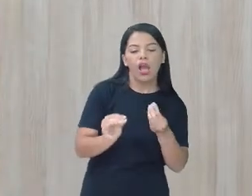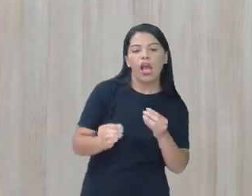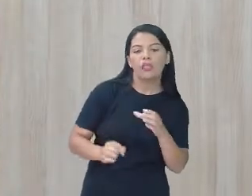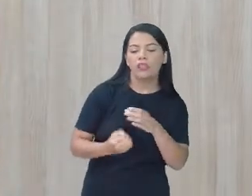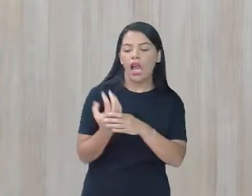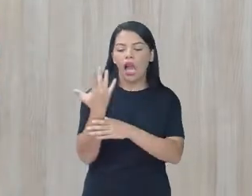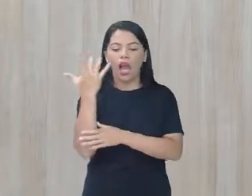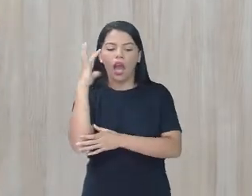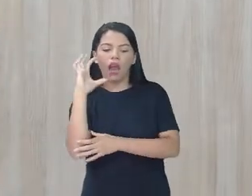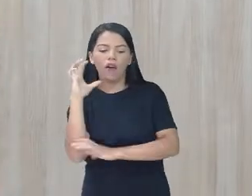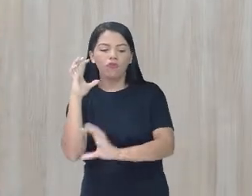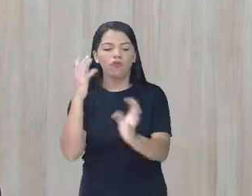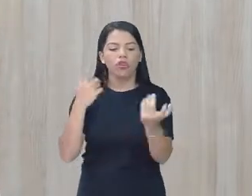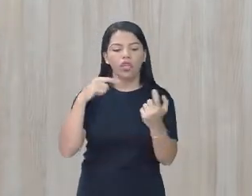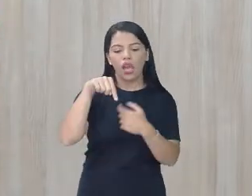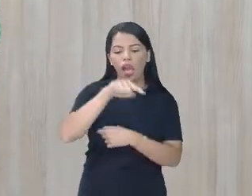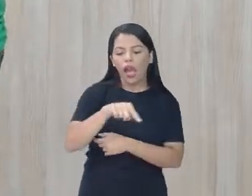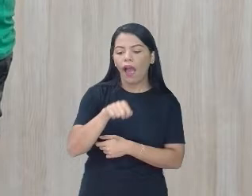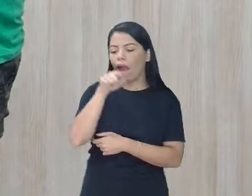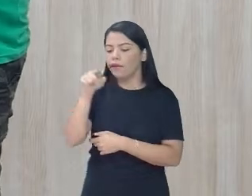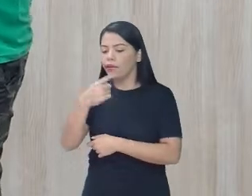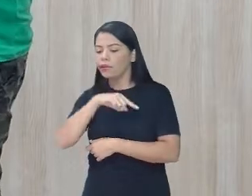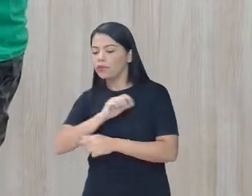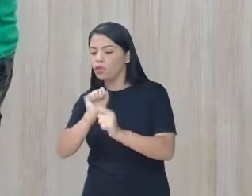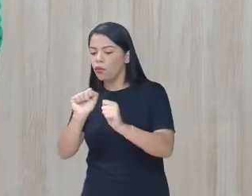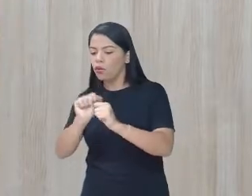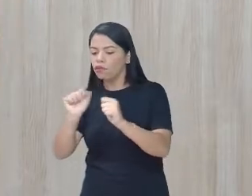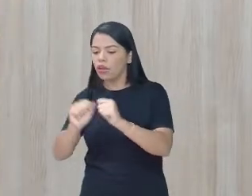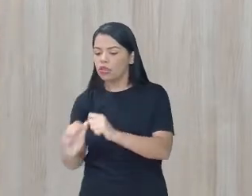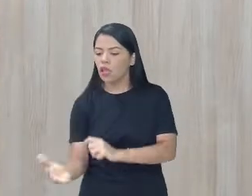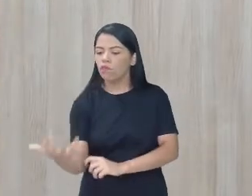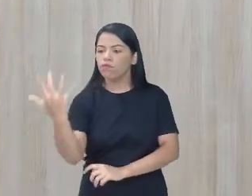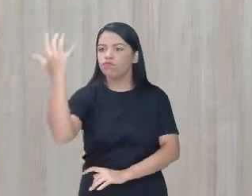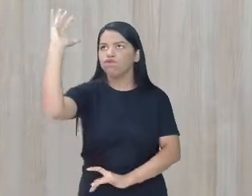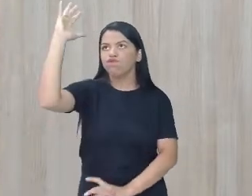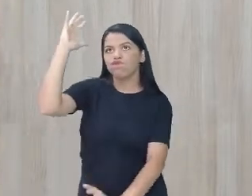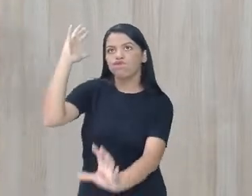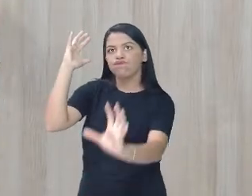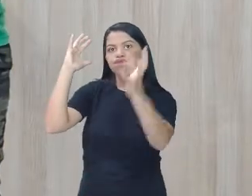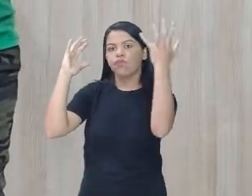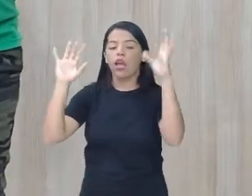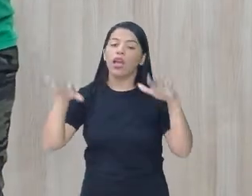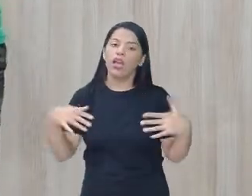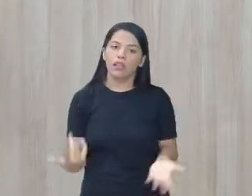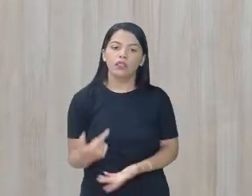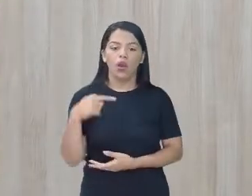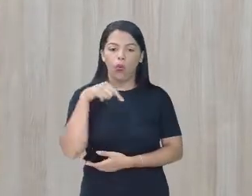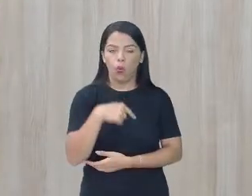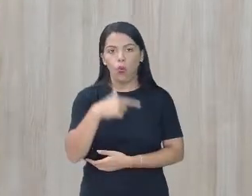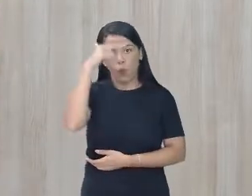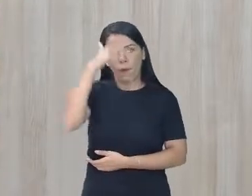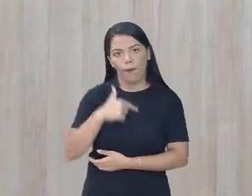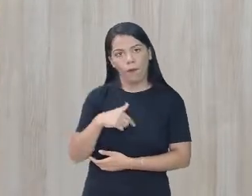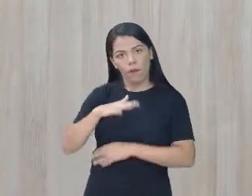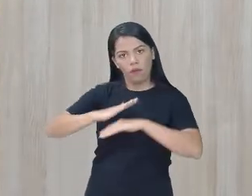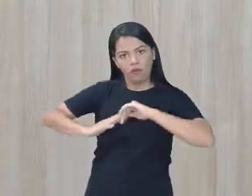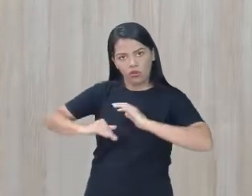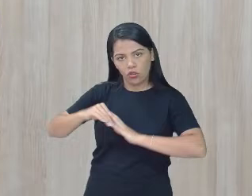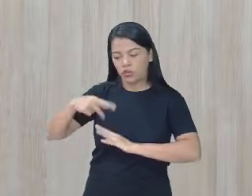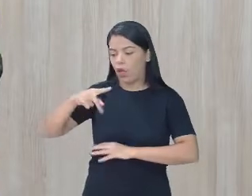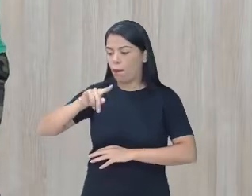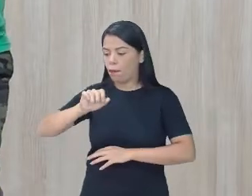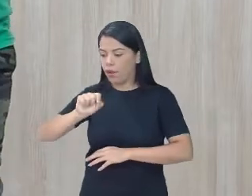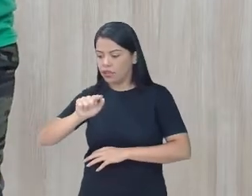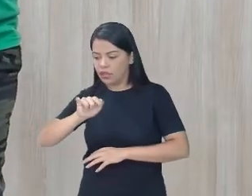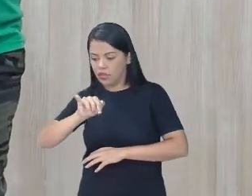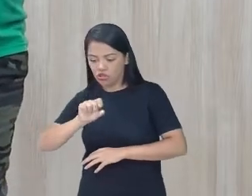aqui a gente pode fazer uma carreira de palmeiras imperiais. Então, ele vai projetando ali. Aí, no centro, a gente pode colocar aqui